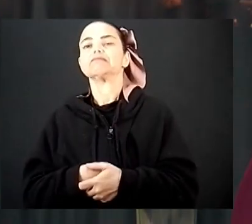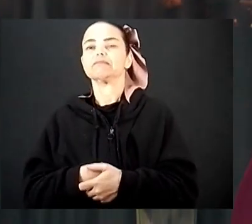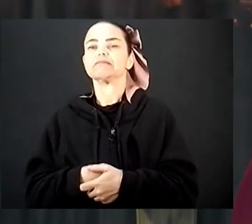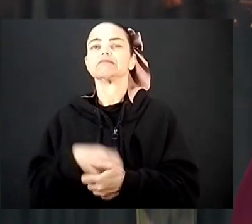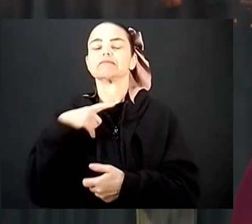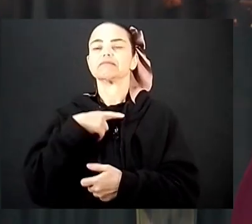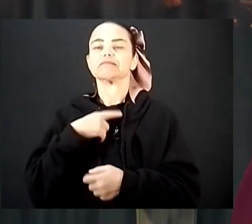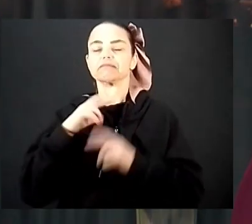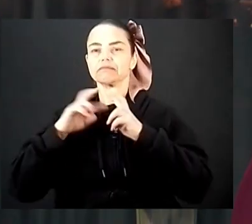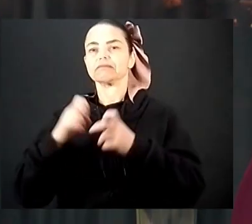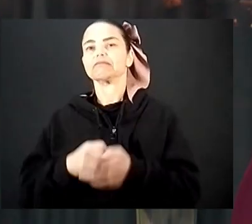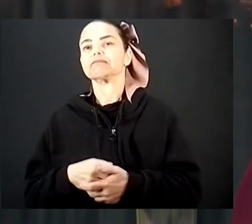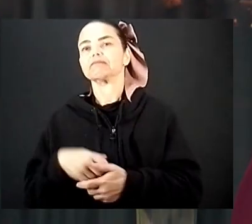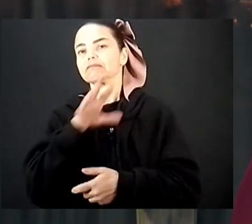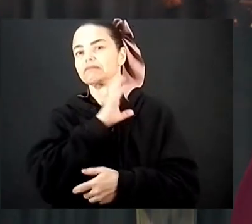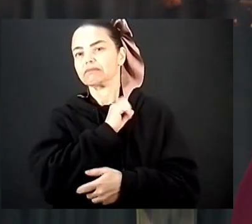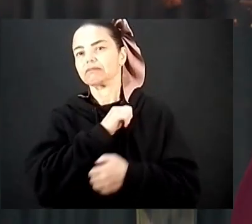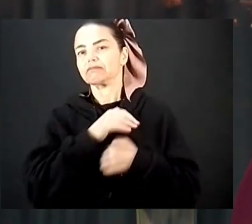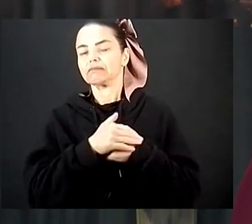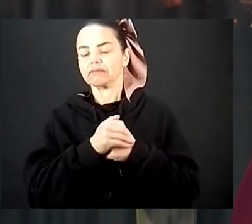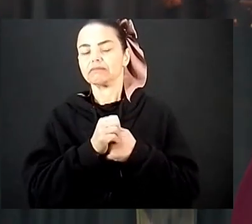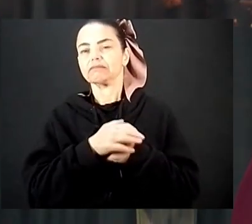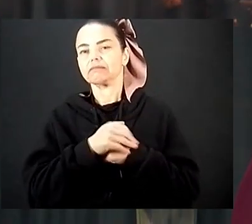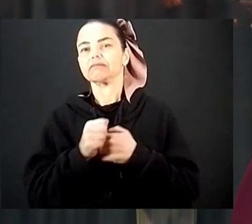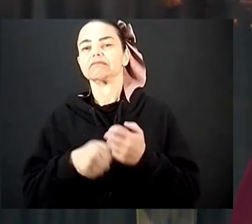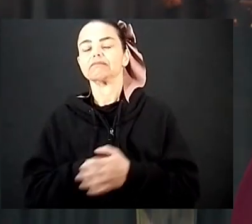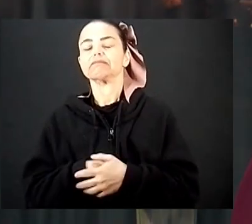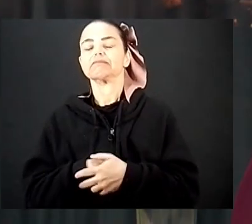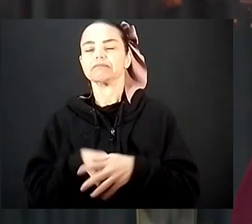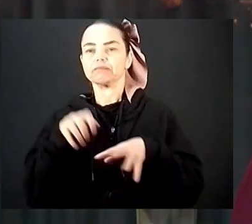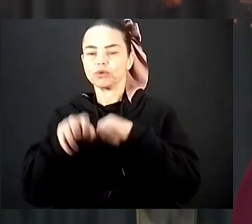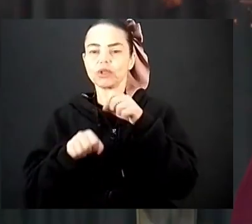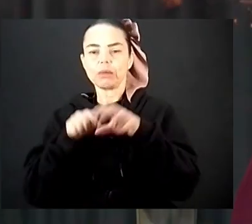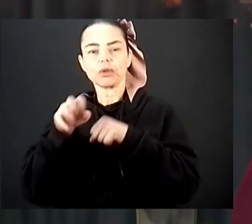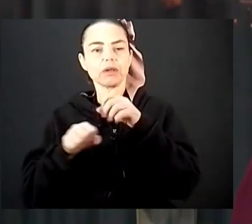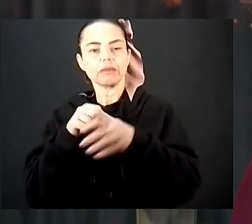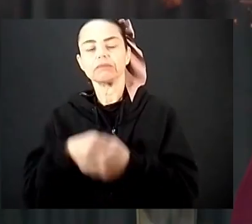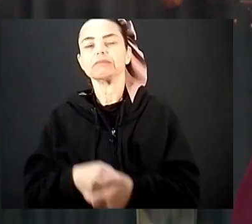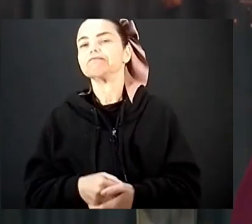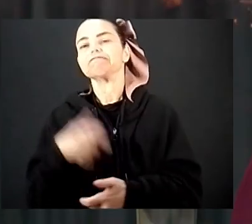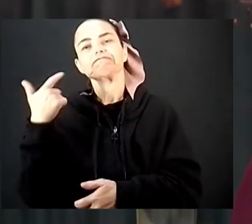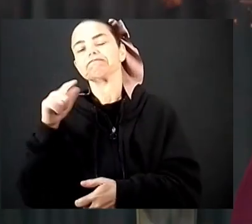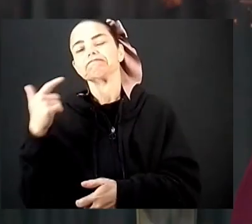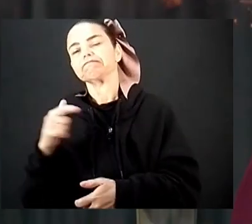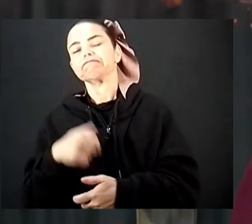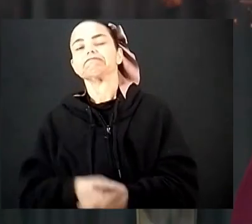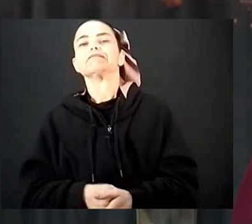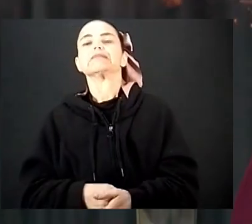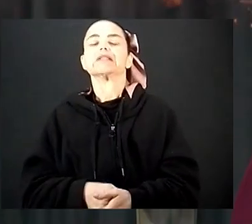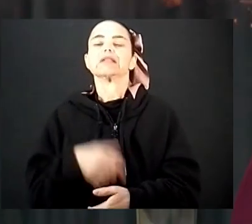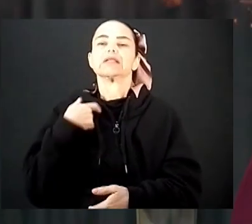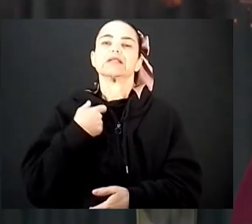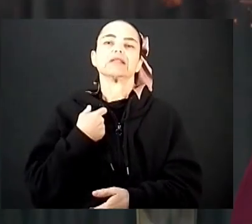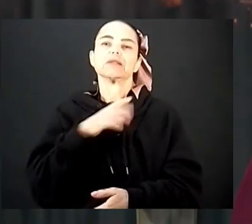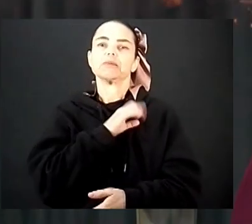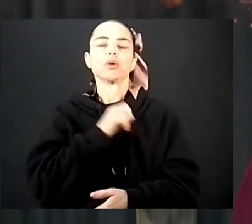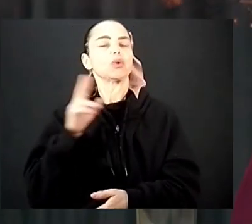reconhecido, ele vai ser amado. E aí ele fica nesse lugar que não tem fim. Porque o amor não vem daí,